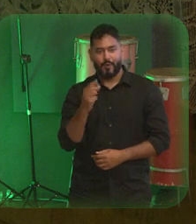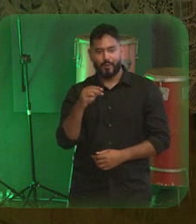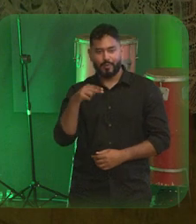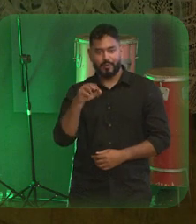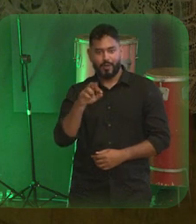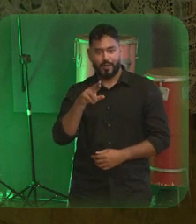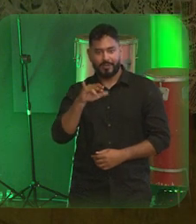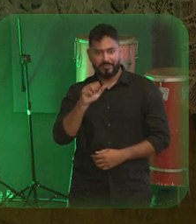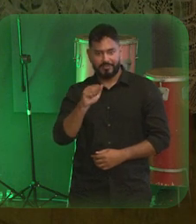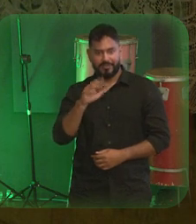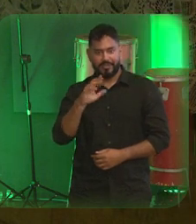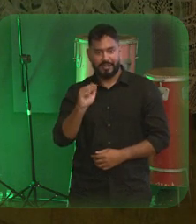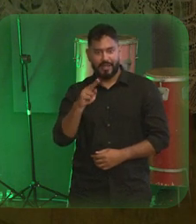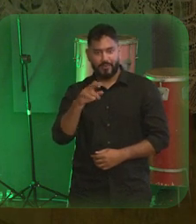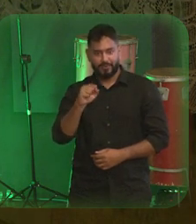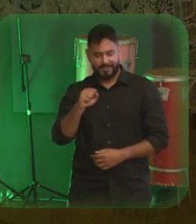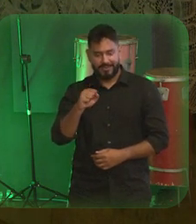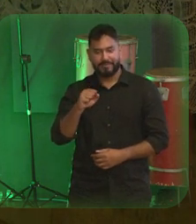de Xambá.